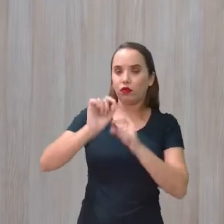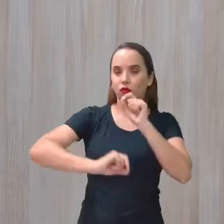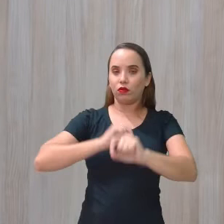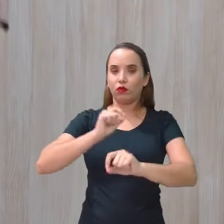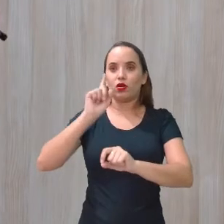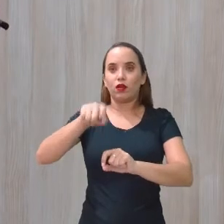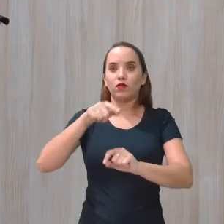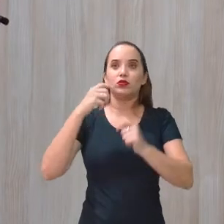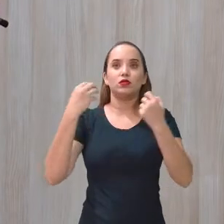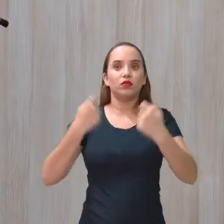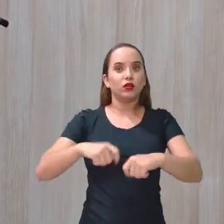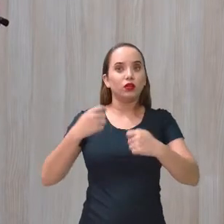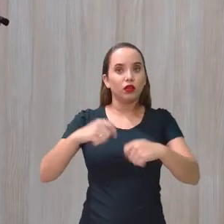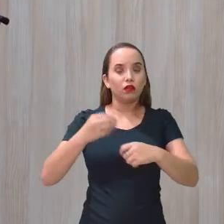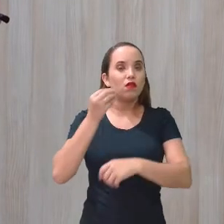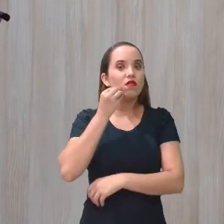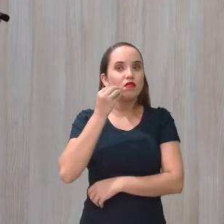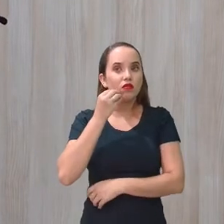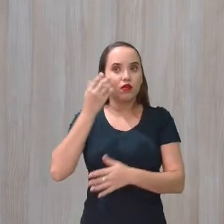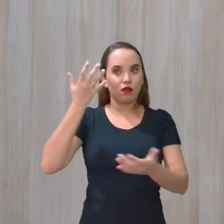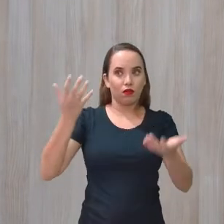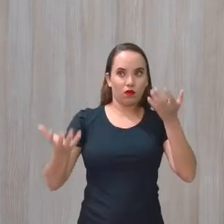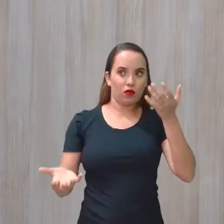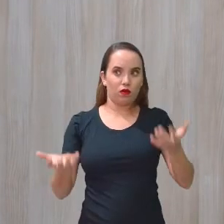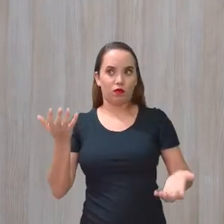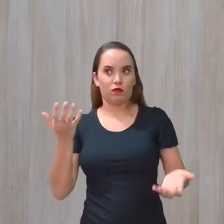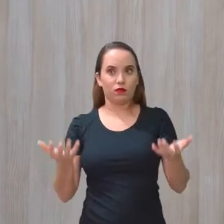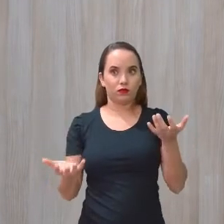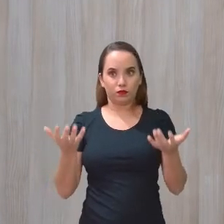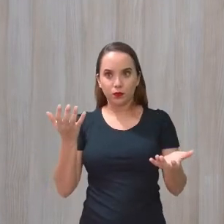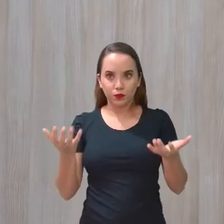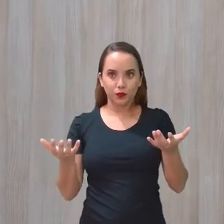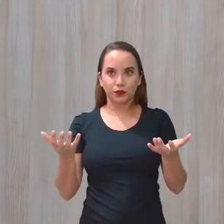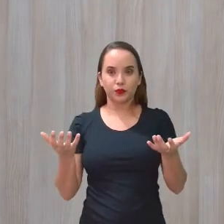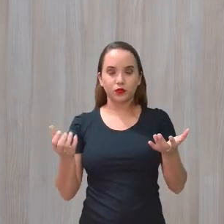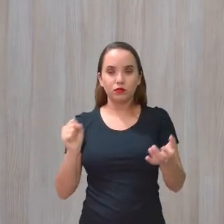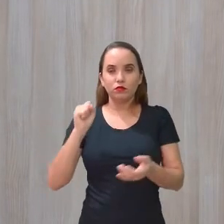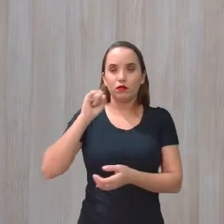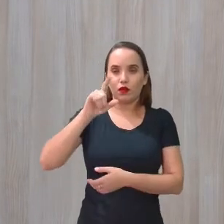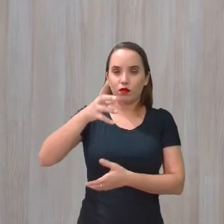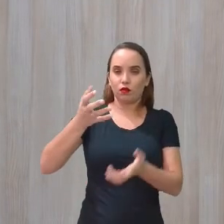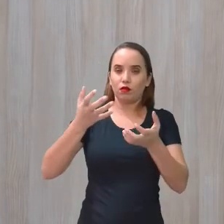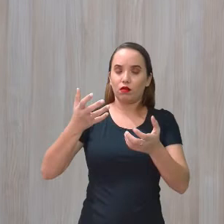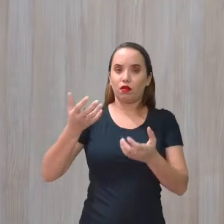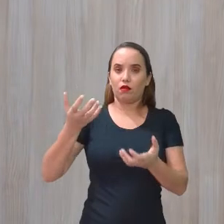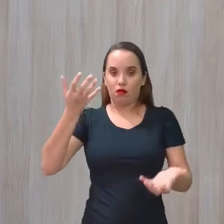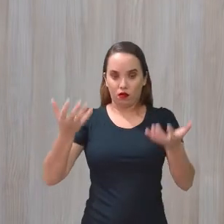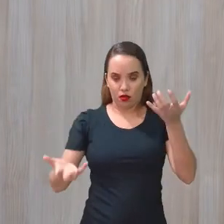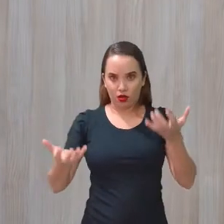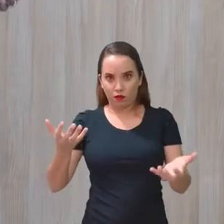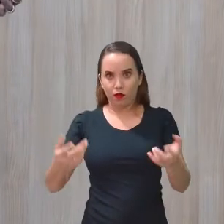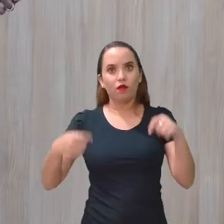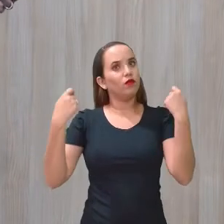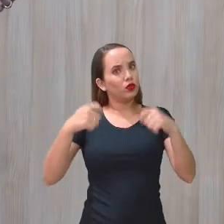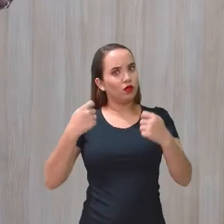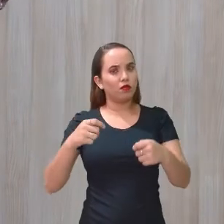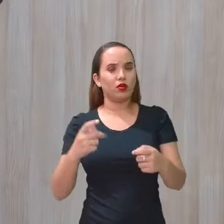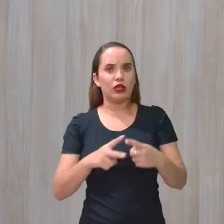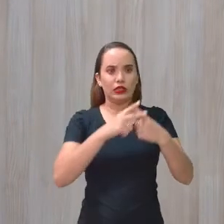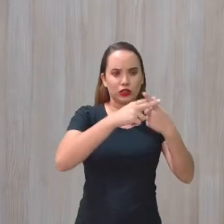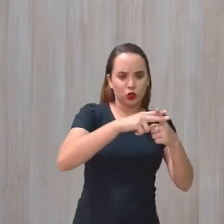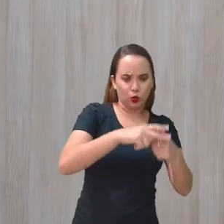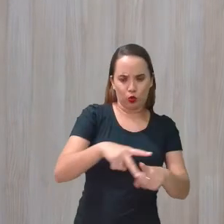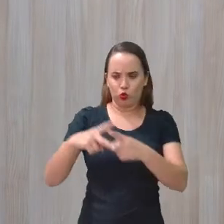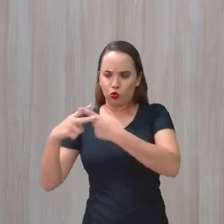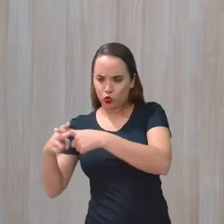o equilíbrio entre os dois lados. Então, quando você está querendo equilibrar uma coisa, o que você faz de um lado, você faz do outro.